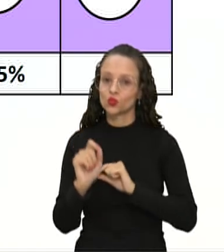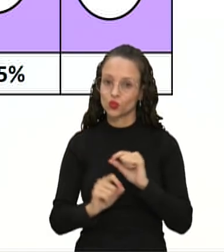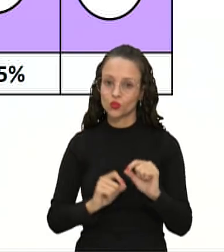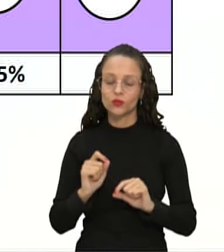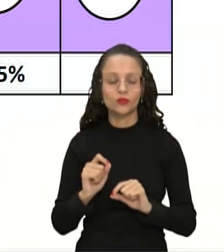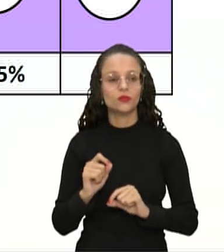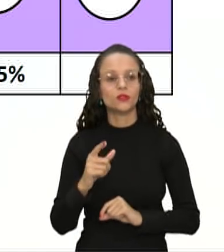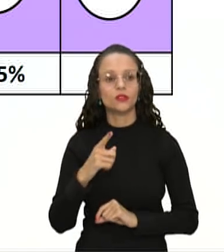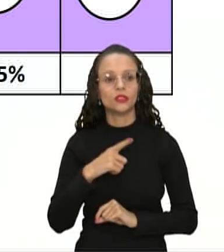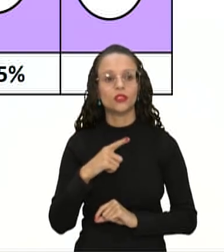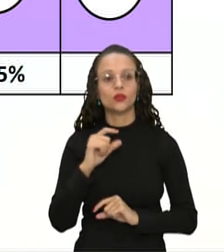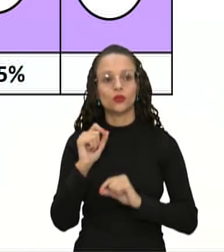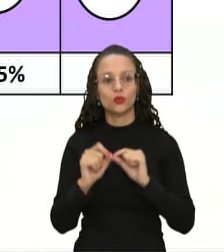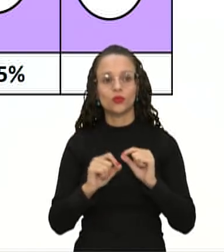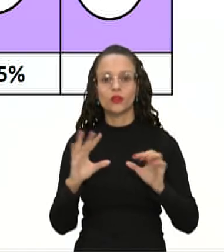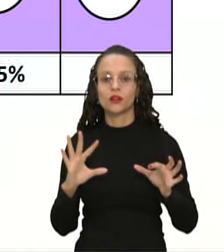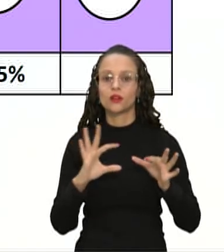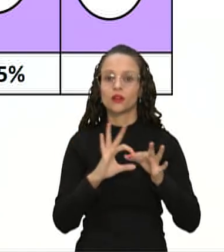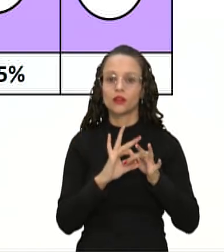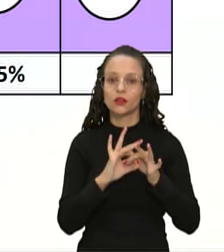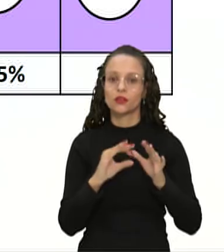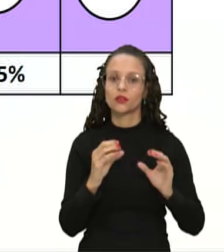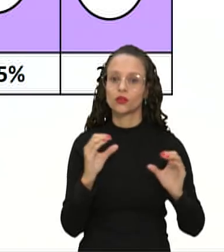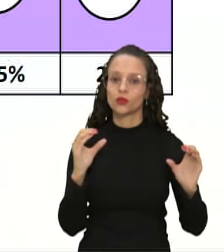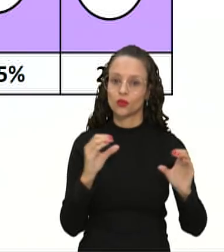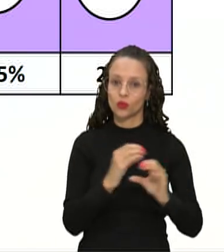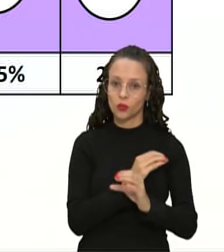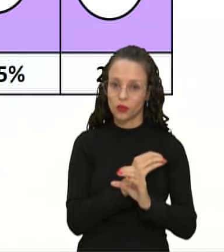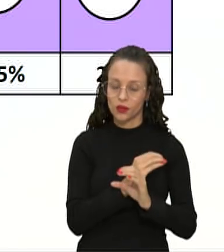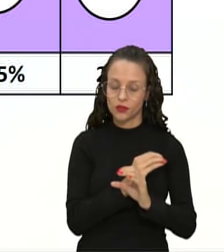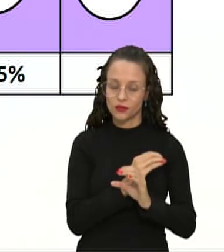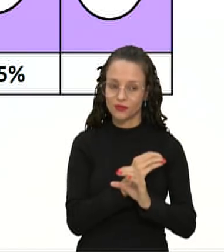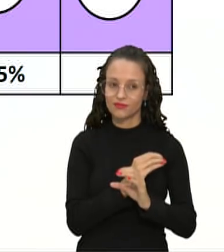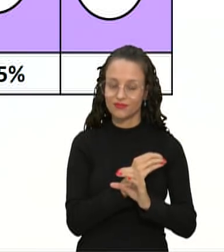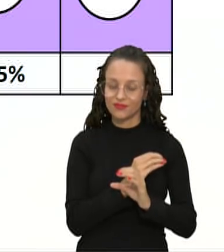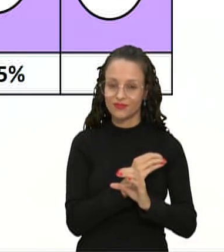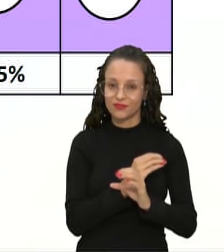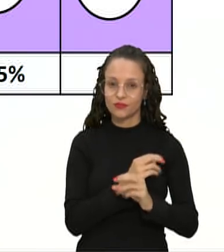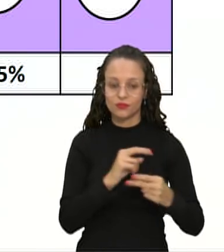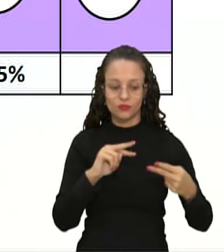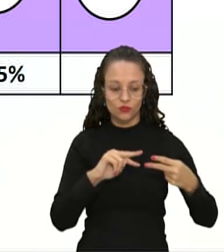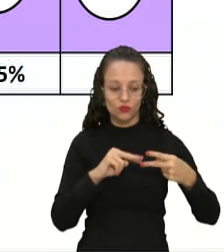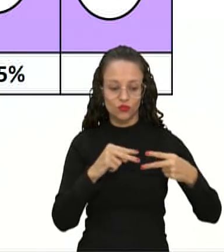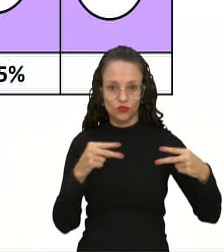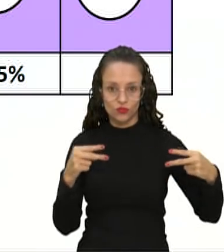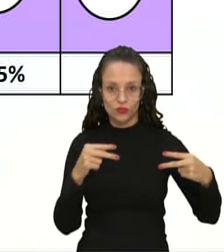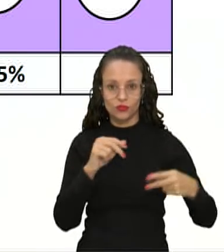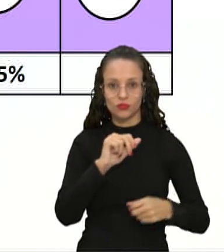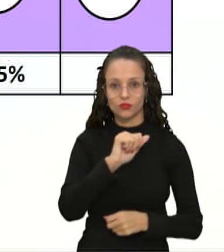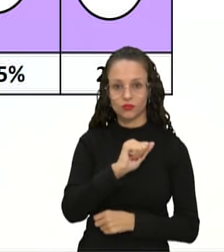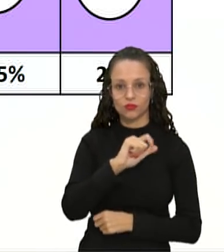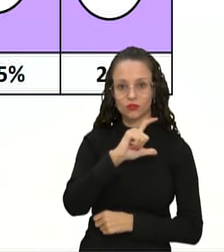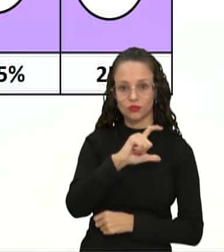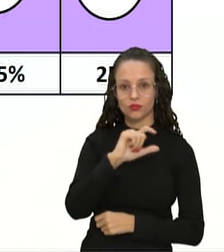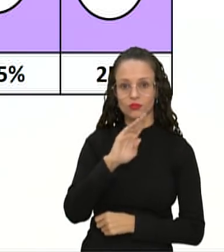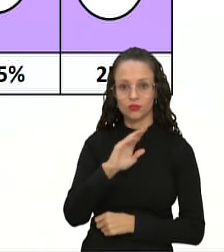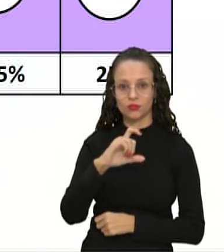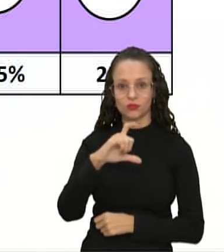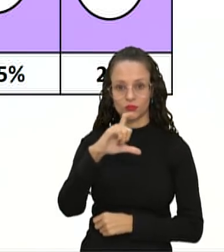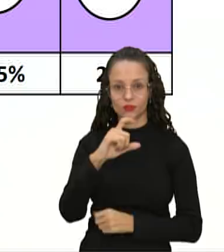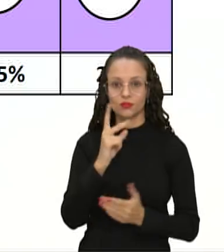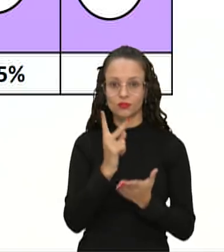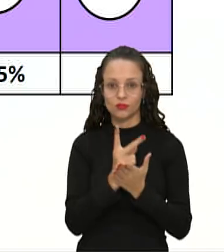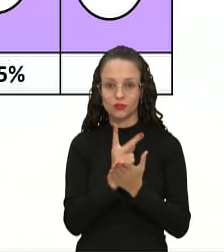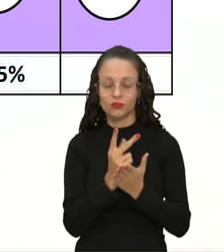falei para vocês, a gente diz que está tendo uma ligação completa. Então, os genes ali, o azão e o bezão, sempre vão se separar, sempre